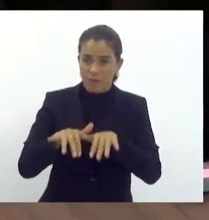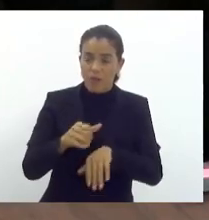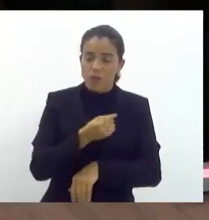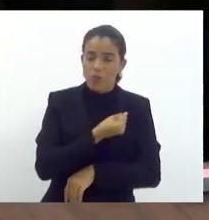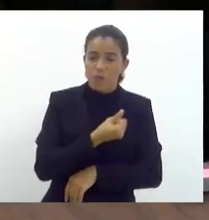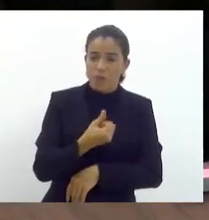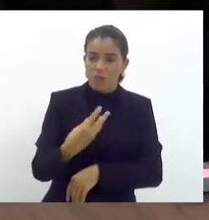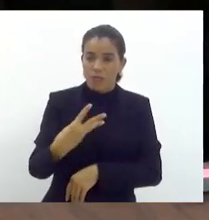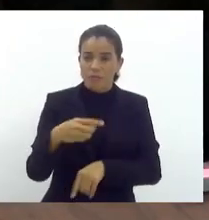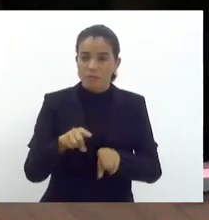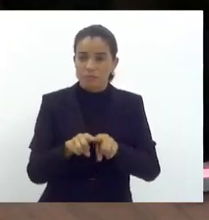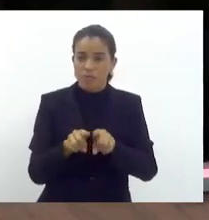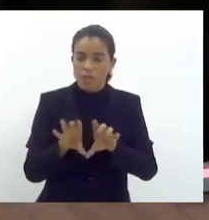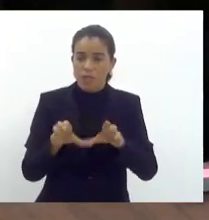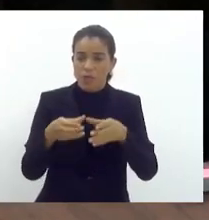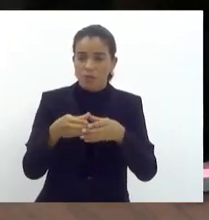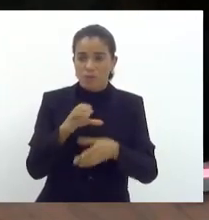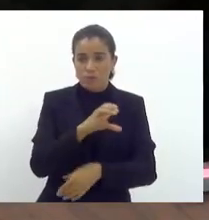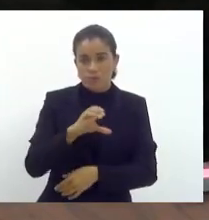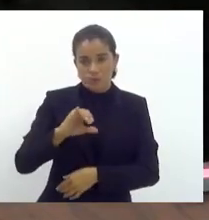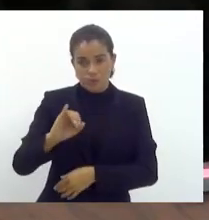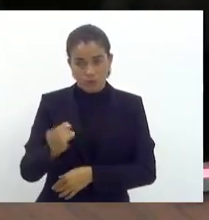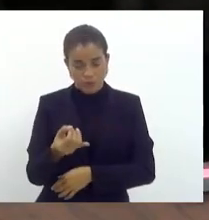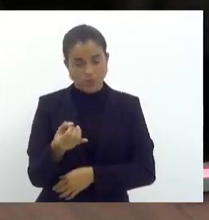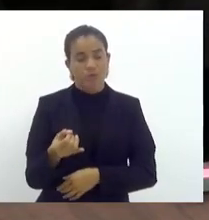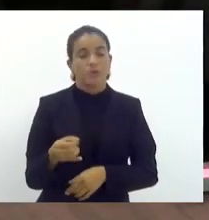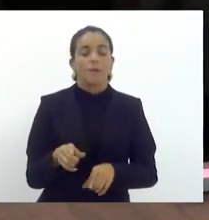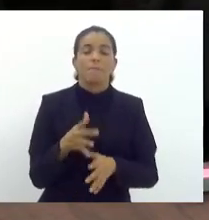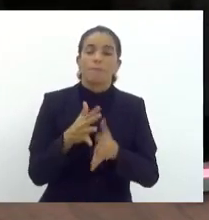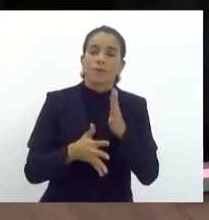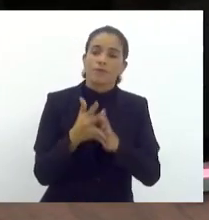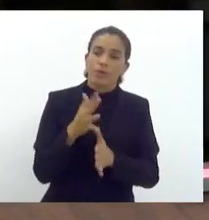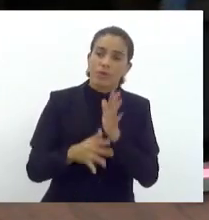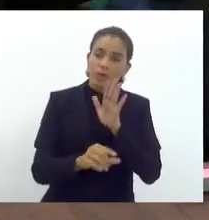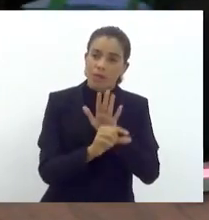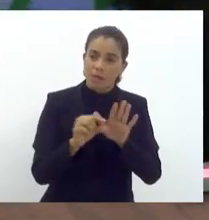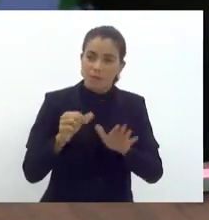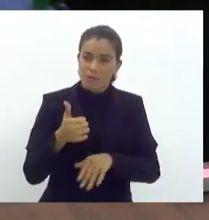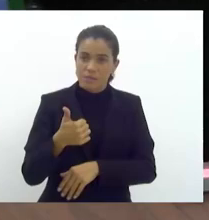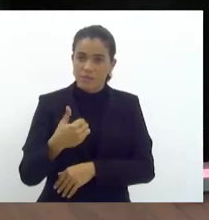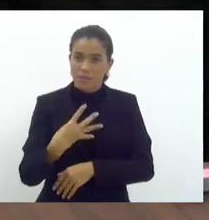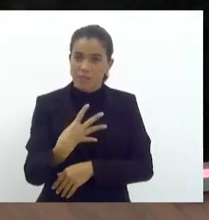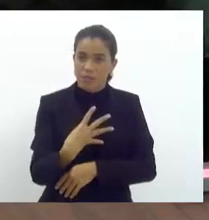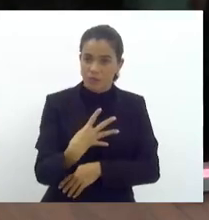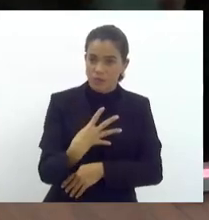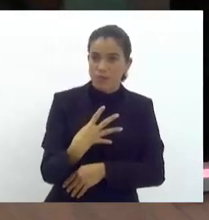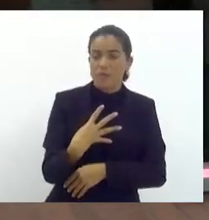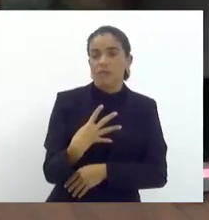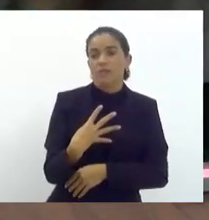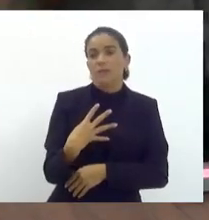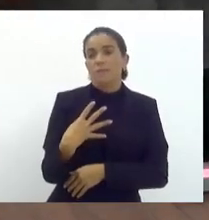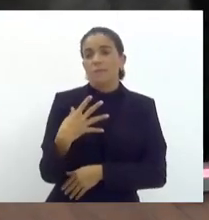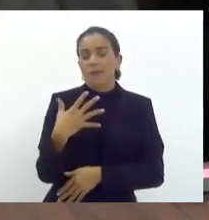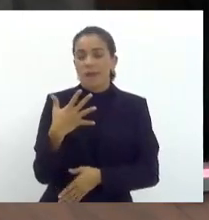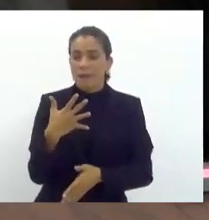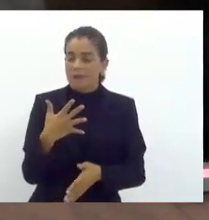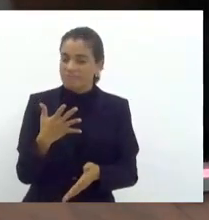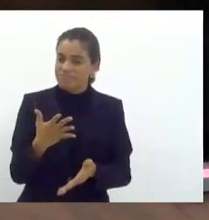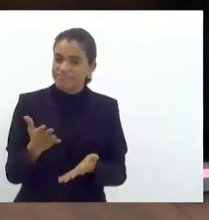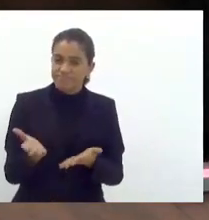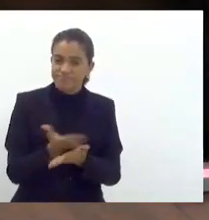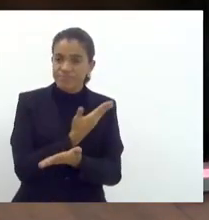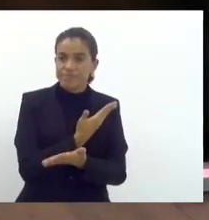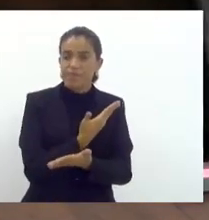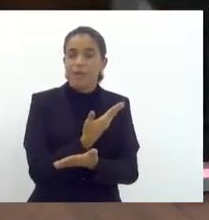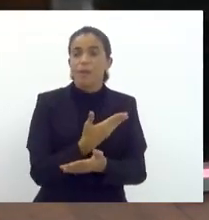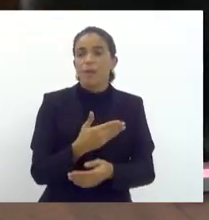3 da comissão de constituição e justiça prejudicada a emenda 114 pela rejeição da